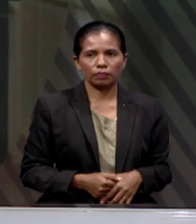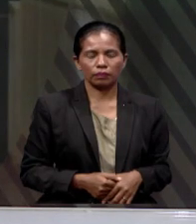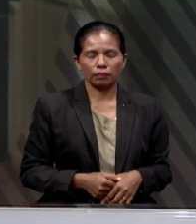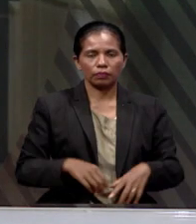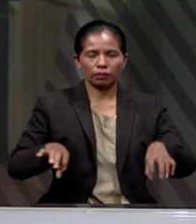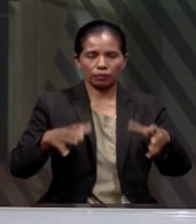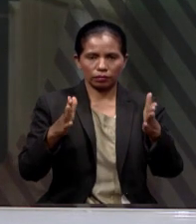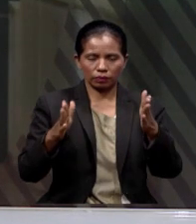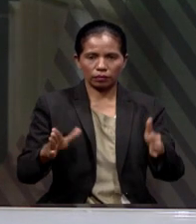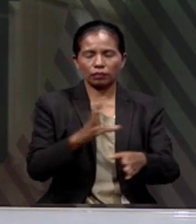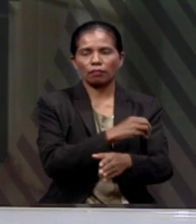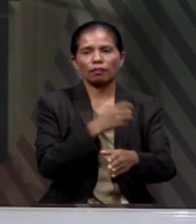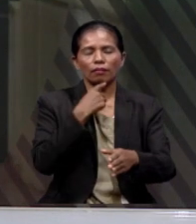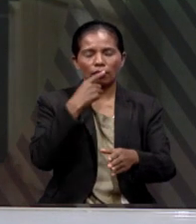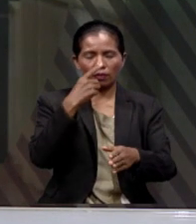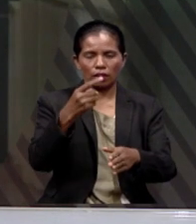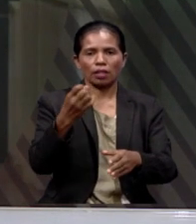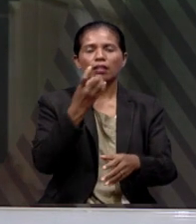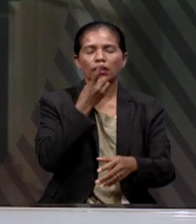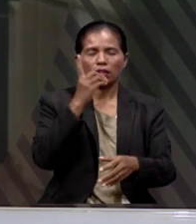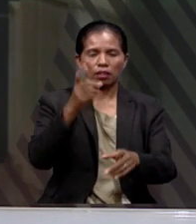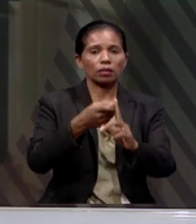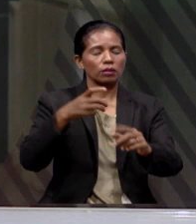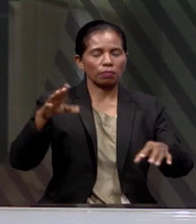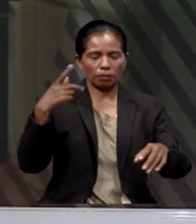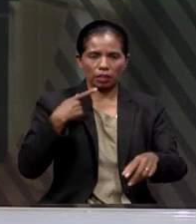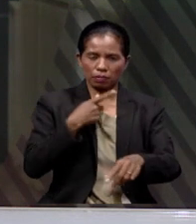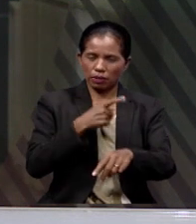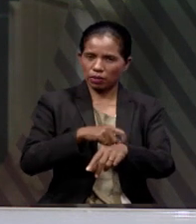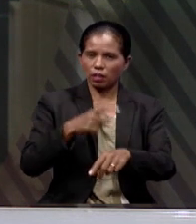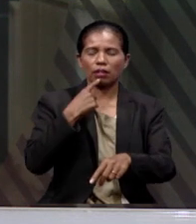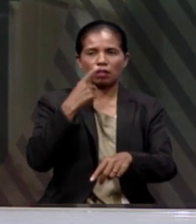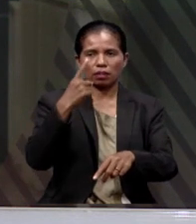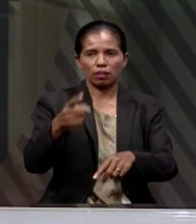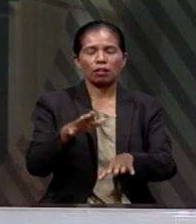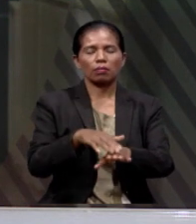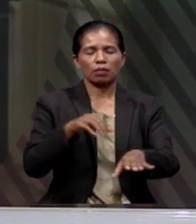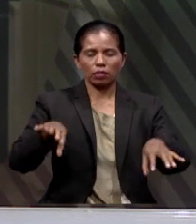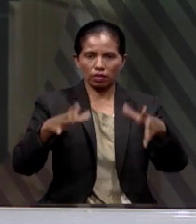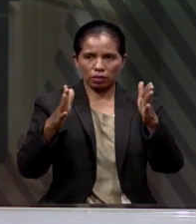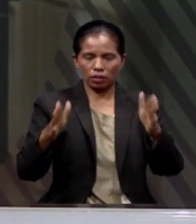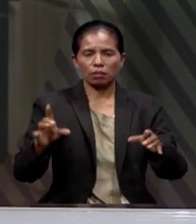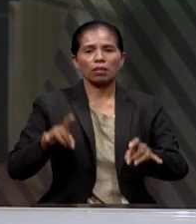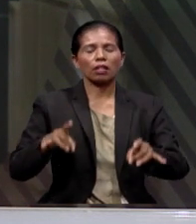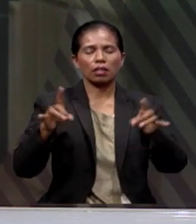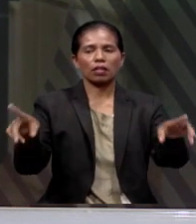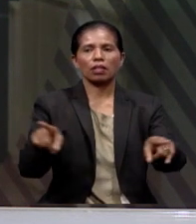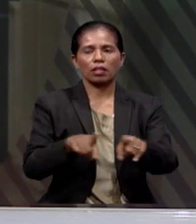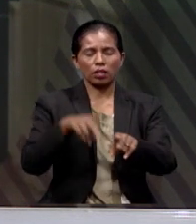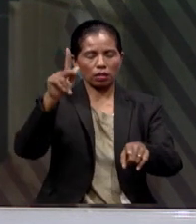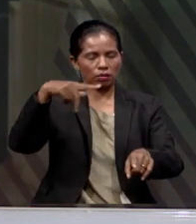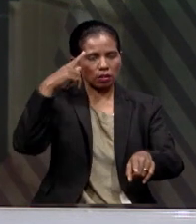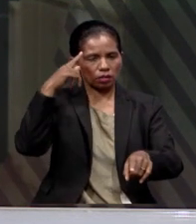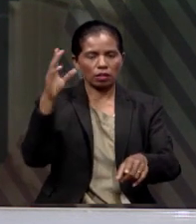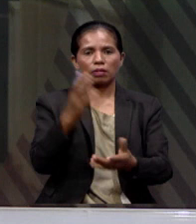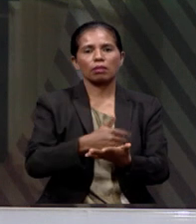Trabalhador de uma ruang rezeita, declaração do Parlamento Nacional, NBHTT, recrutamento trabalhador da Austrália, haneção política, a